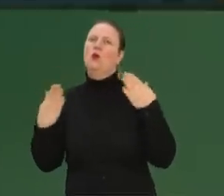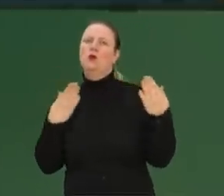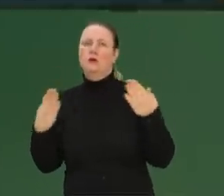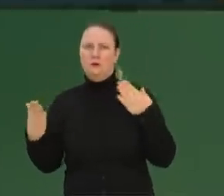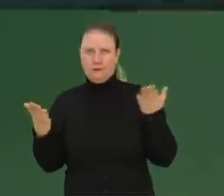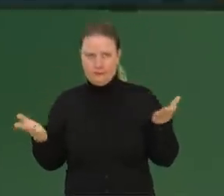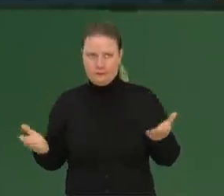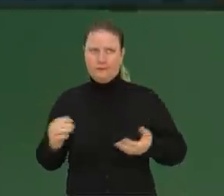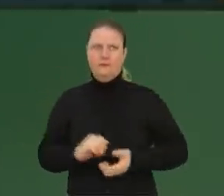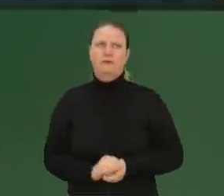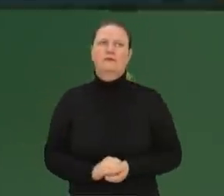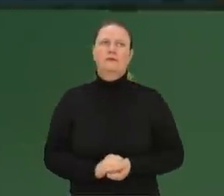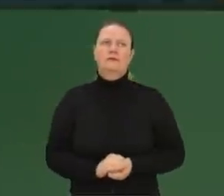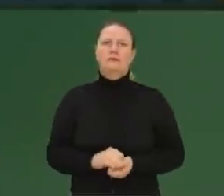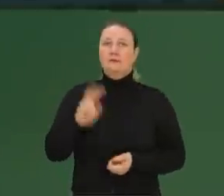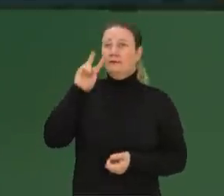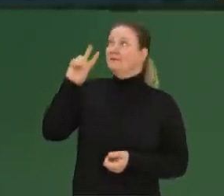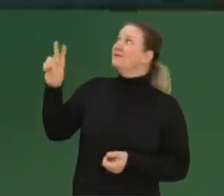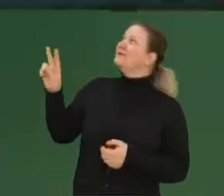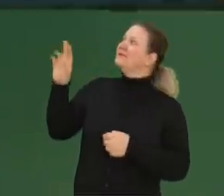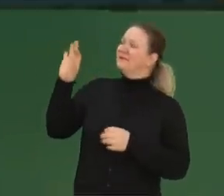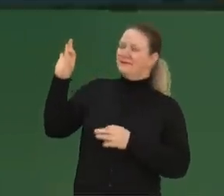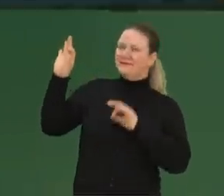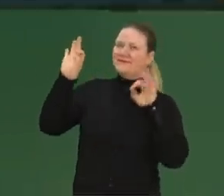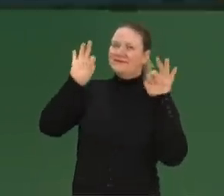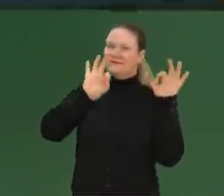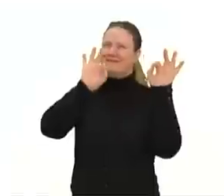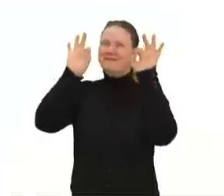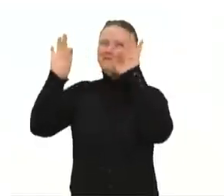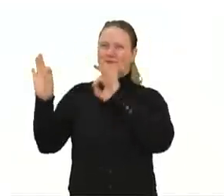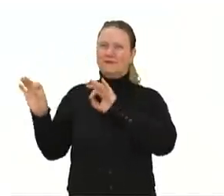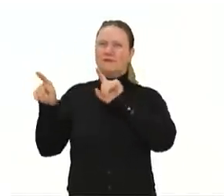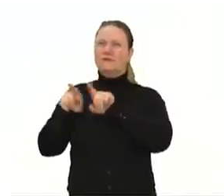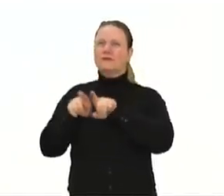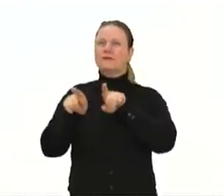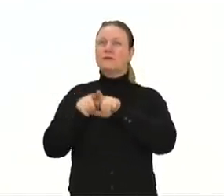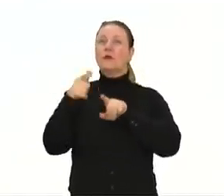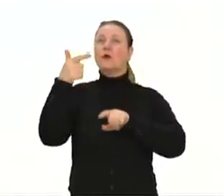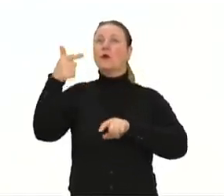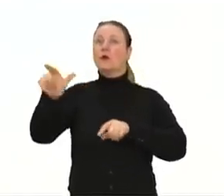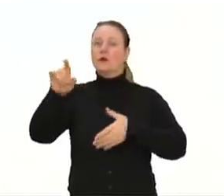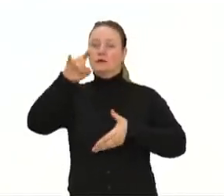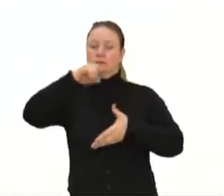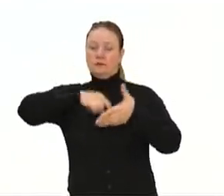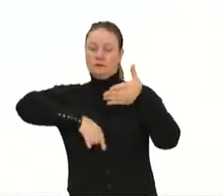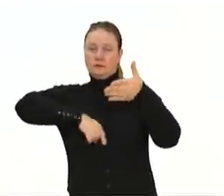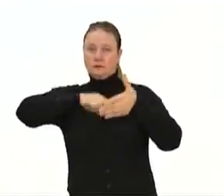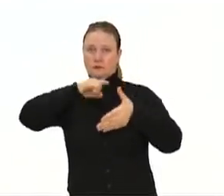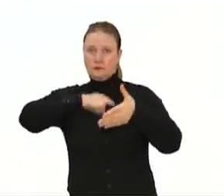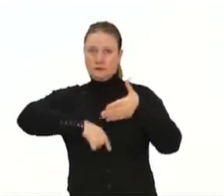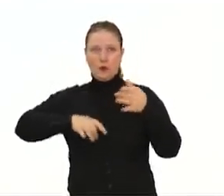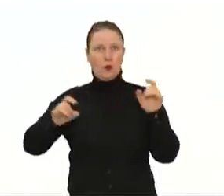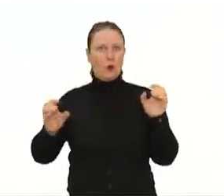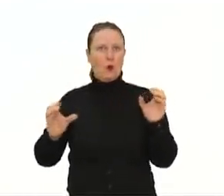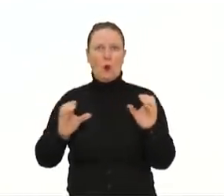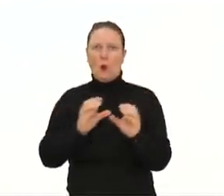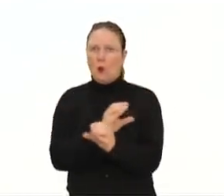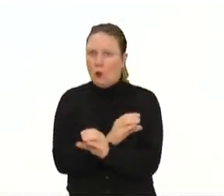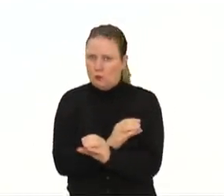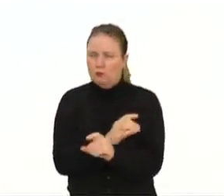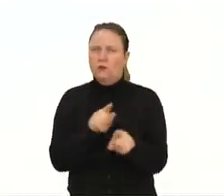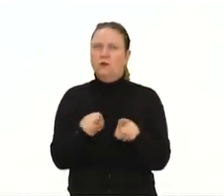aí. Olha só, mais um hemograma aqui, tá? Olha esse, hemograma completo. Então